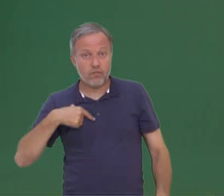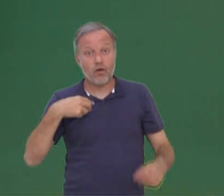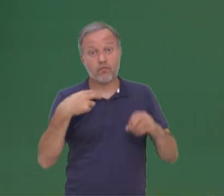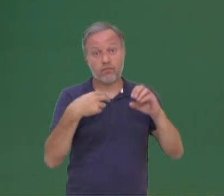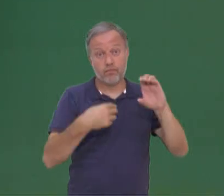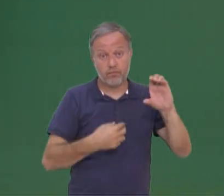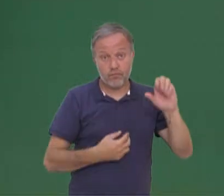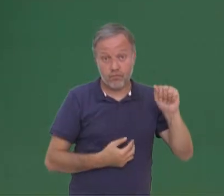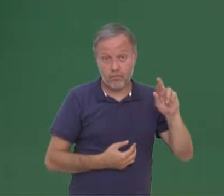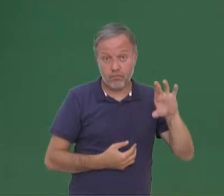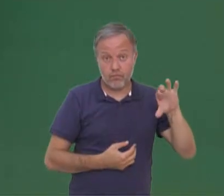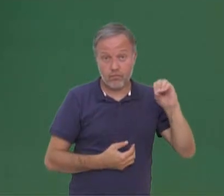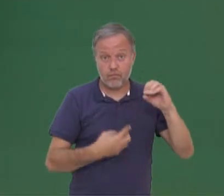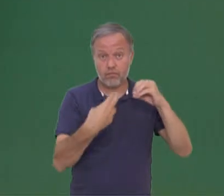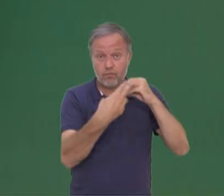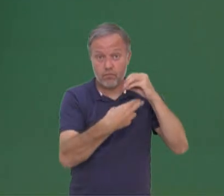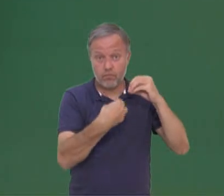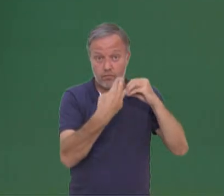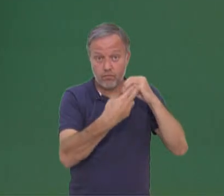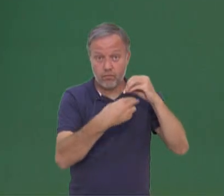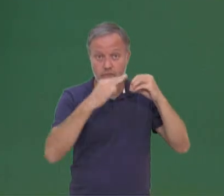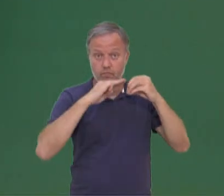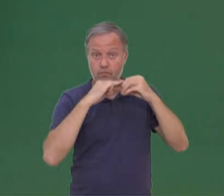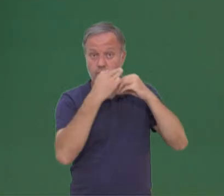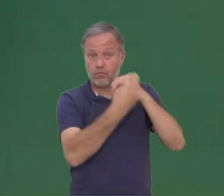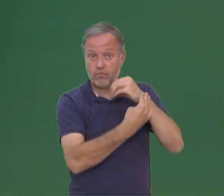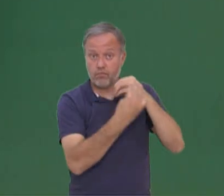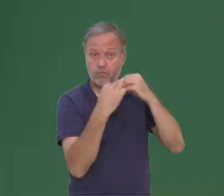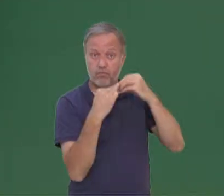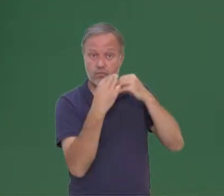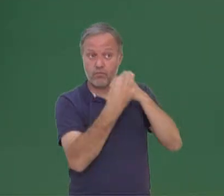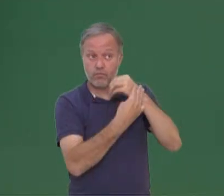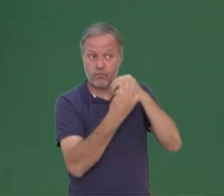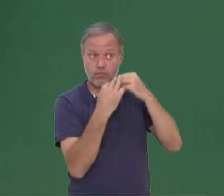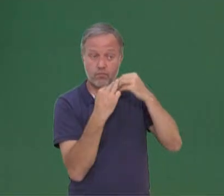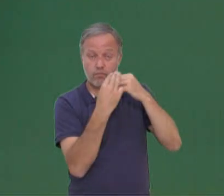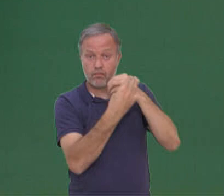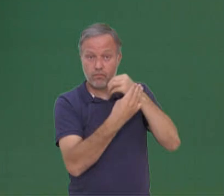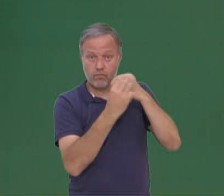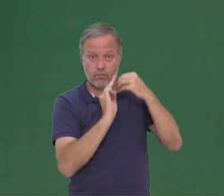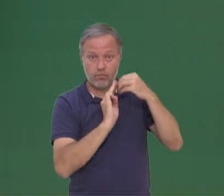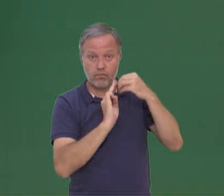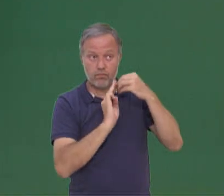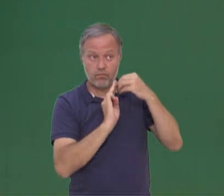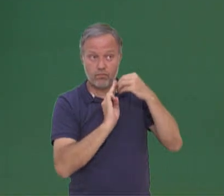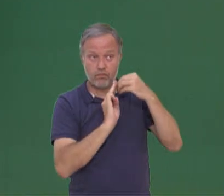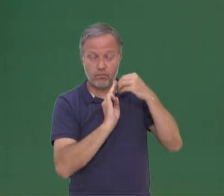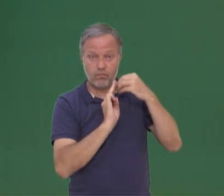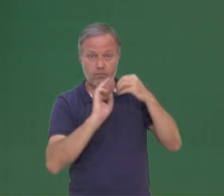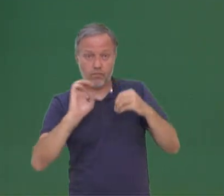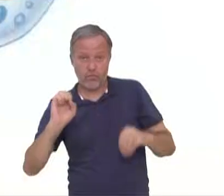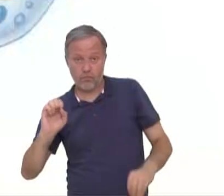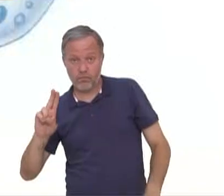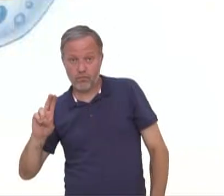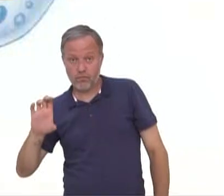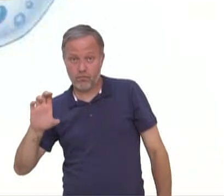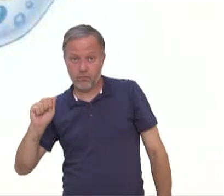núcleo. Teca, revestimento. Então, carioteca, revestimento do núcleo.